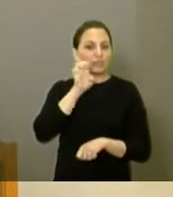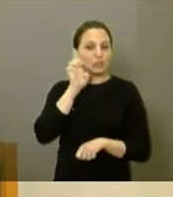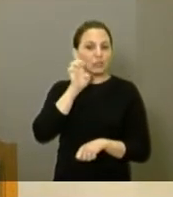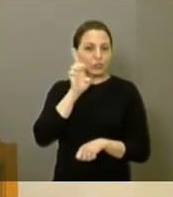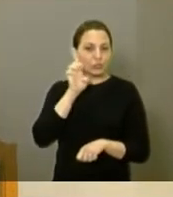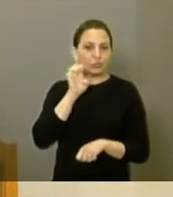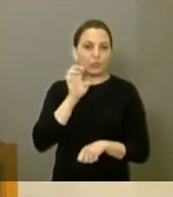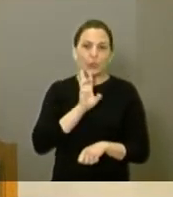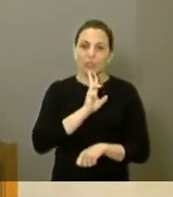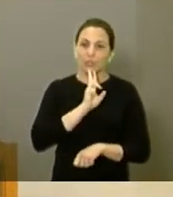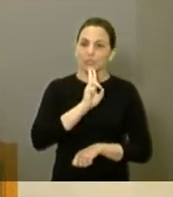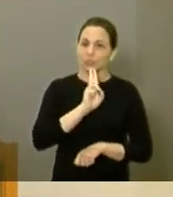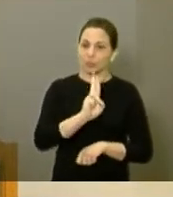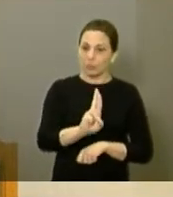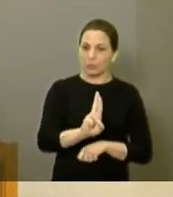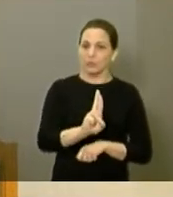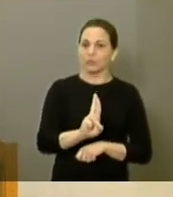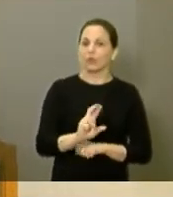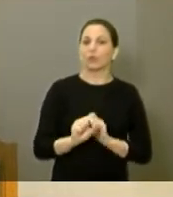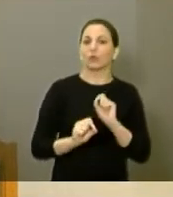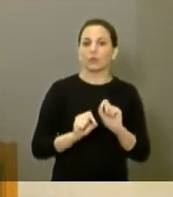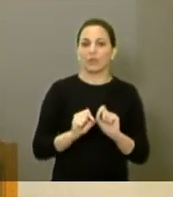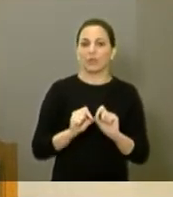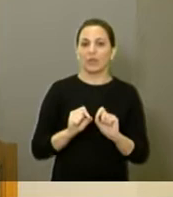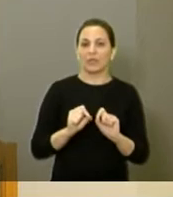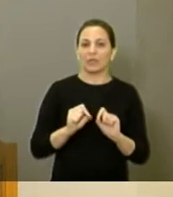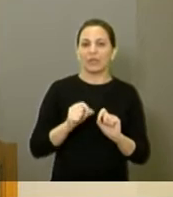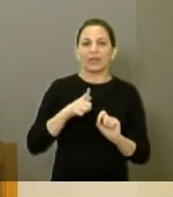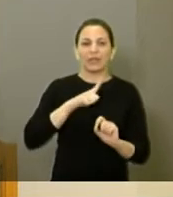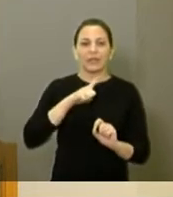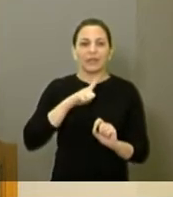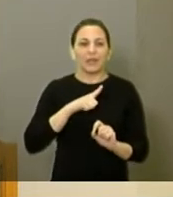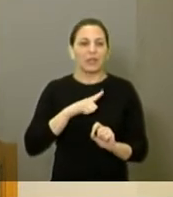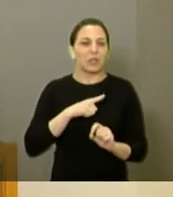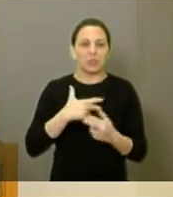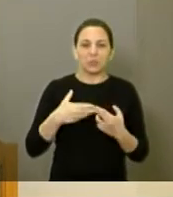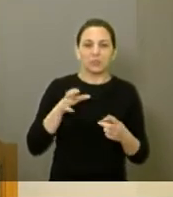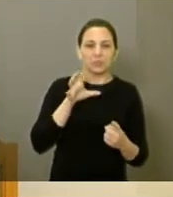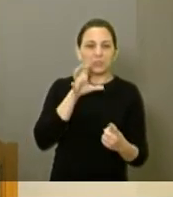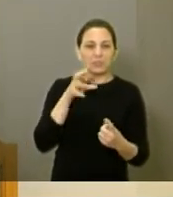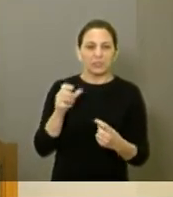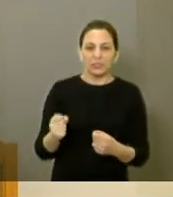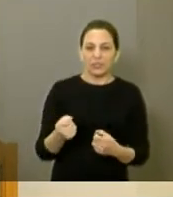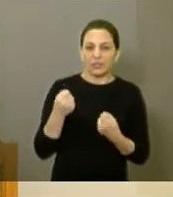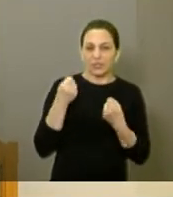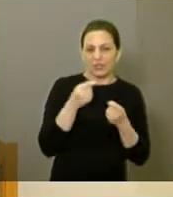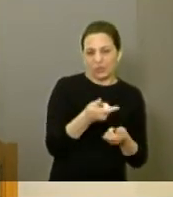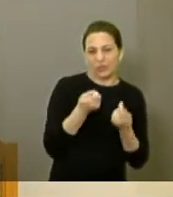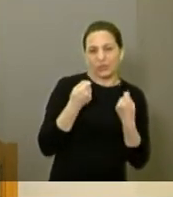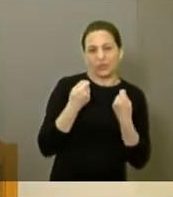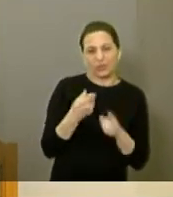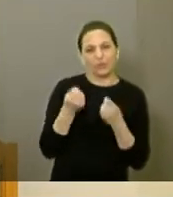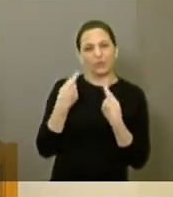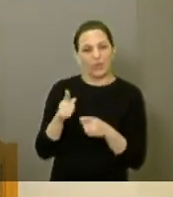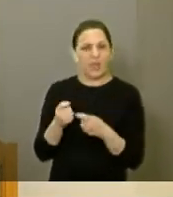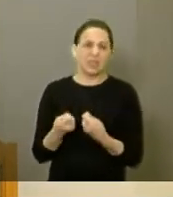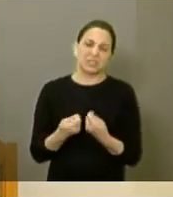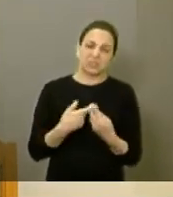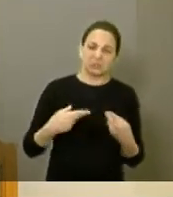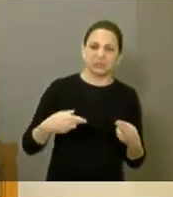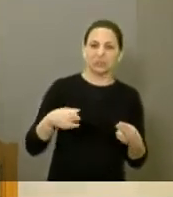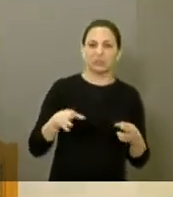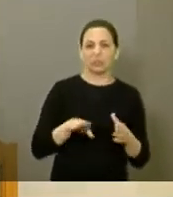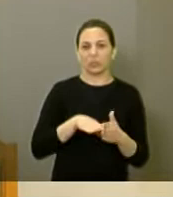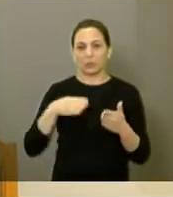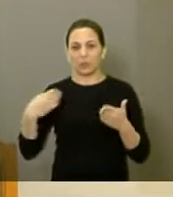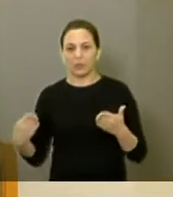aliás acho que é uma resposta a toda essa onda de maledicência de ataques sofridos como foi a nossa campanha do começo ao fim